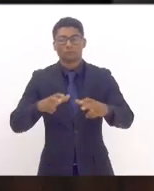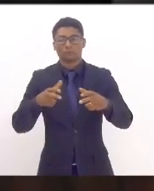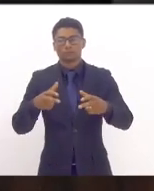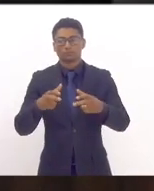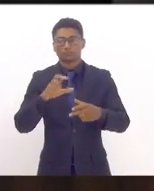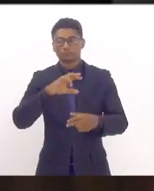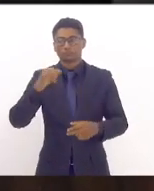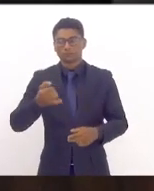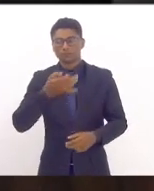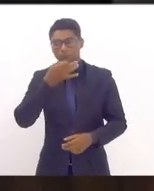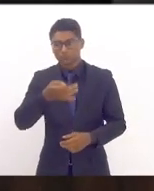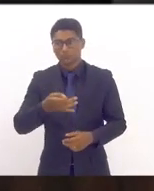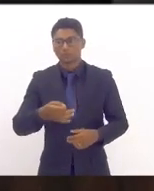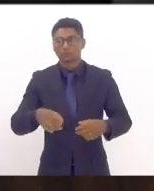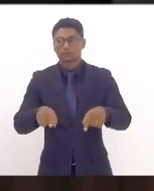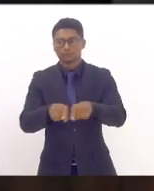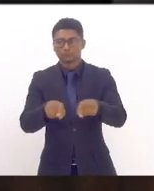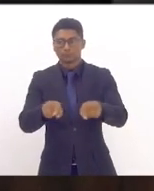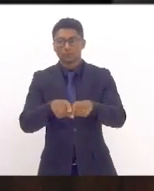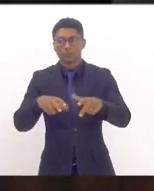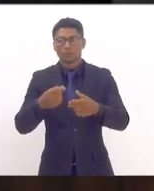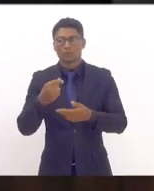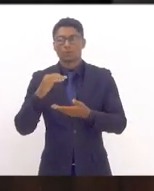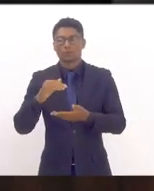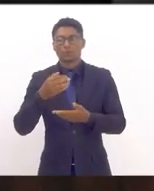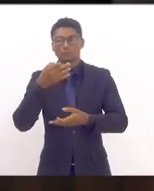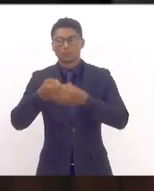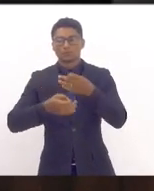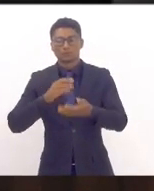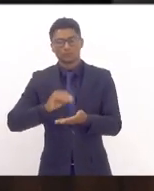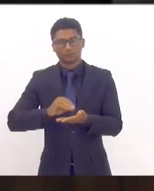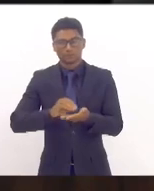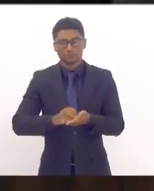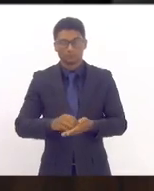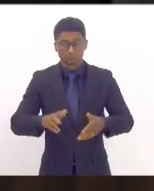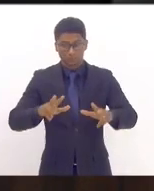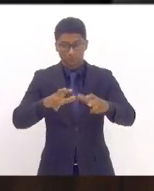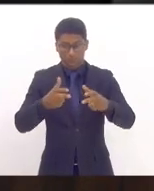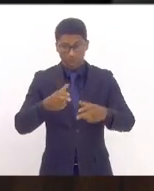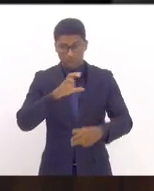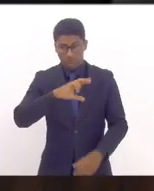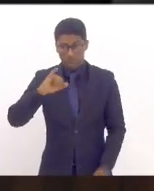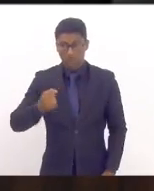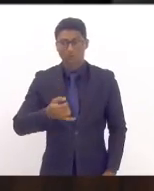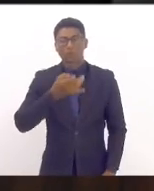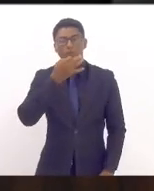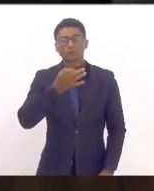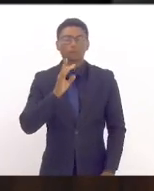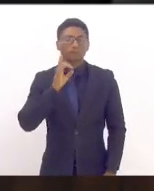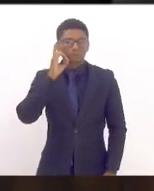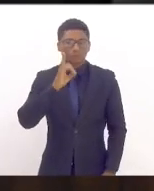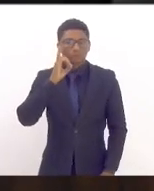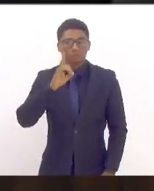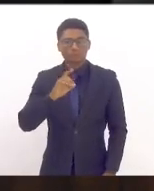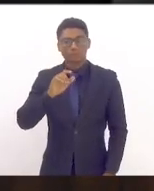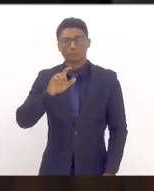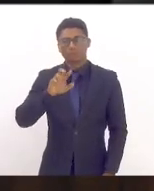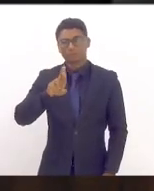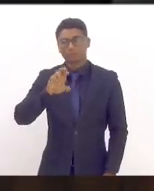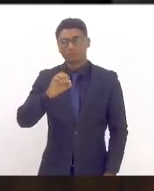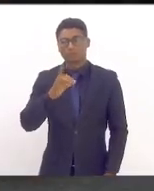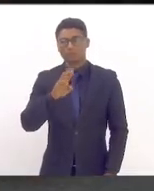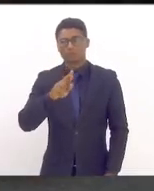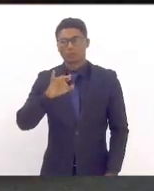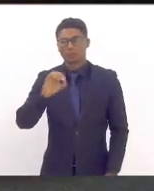Justiça servidores públicos de orçamento pela comissão de quais são Justiça Deputado Rodrigo Amorim